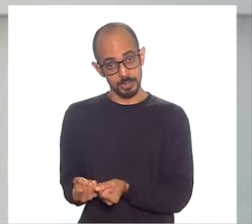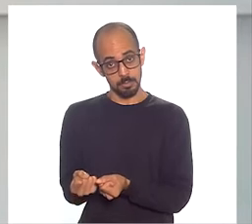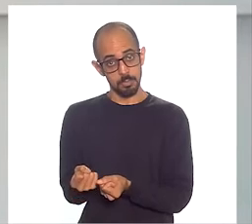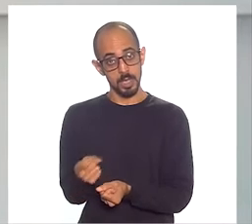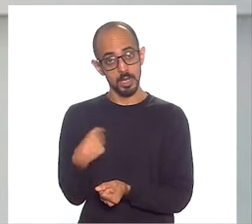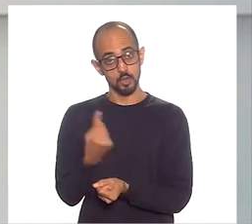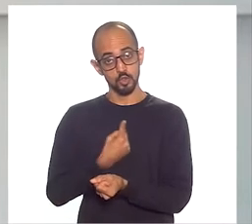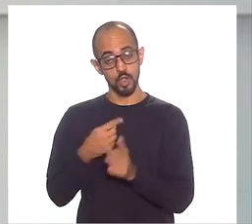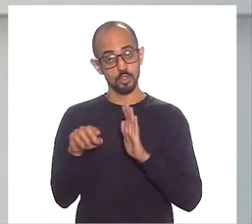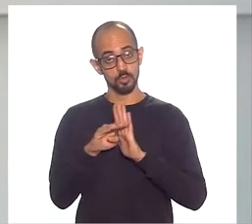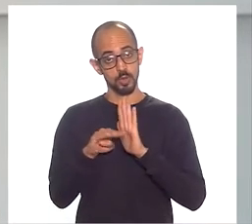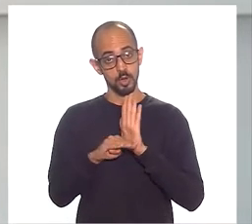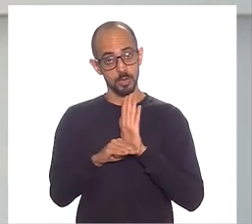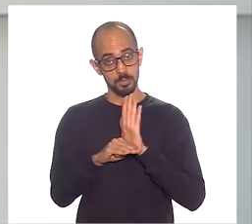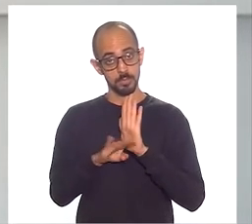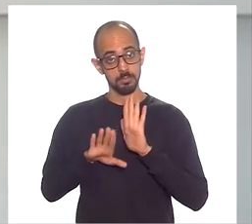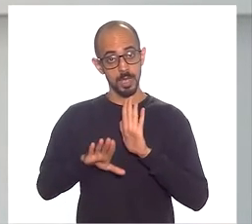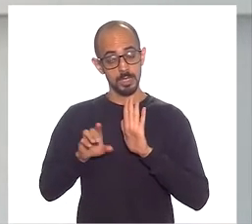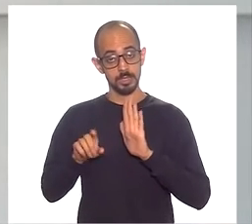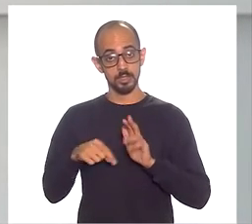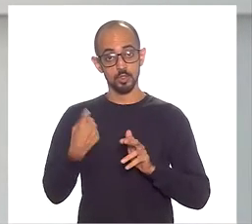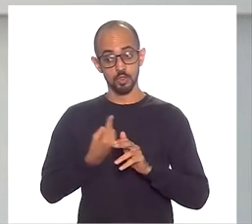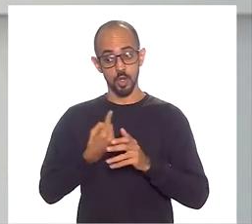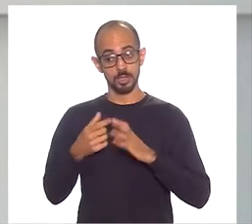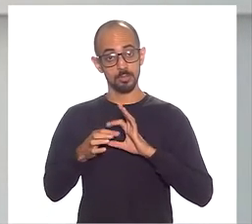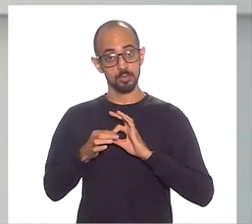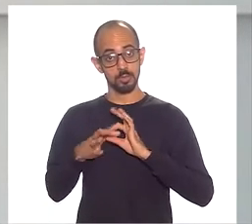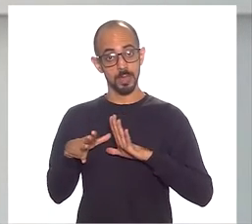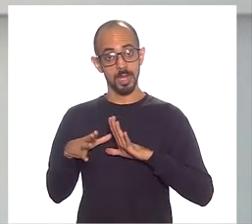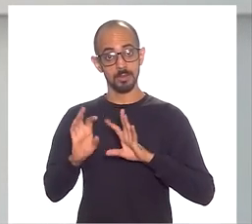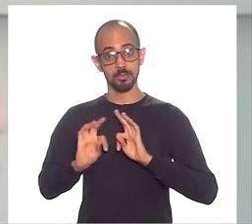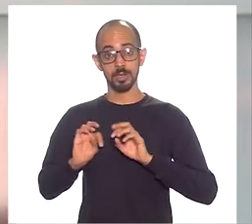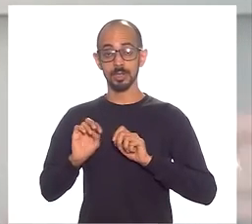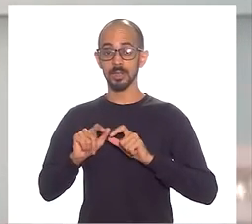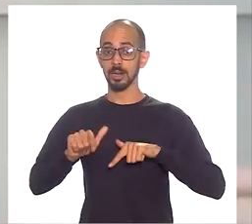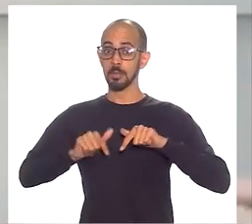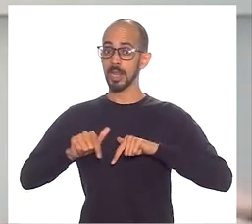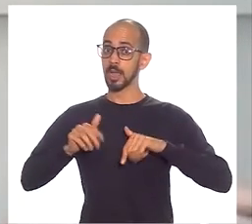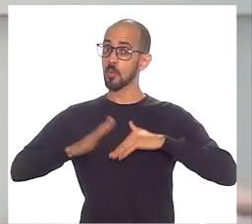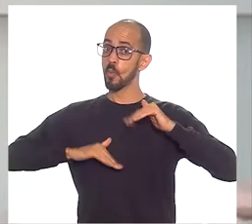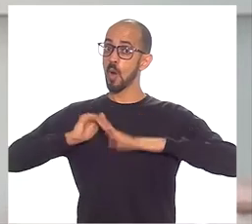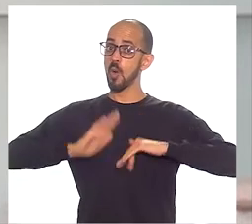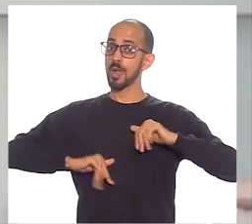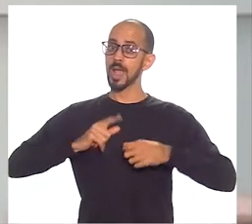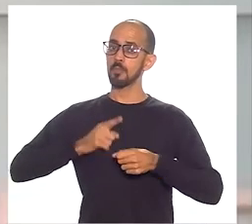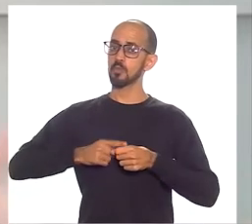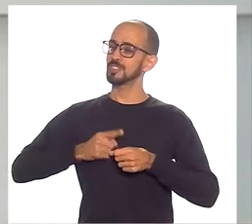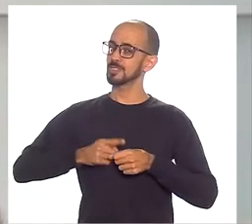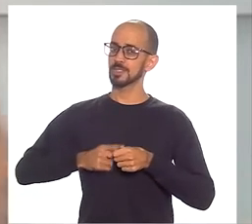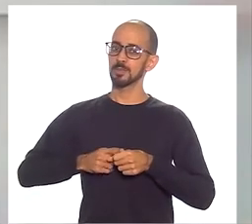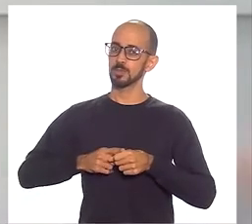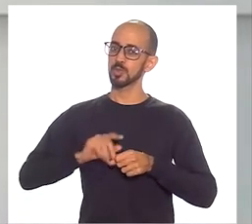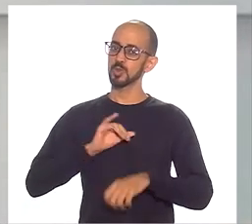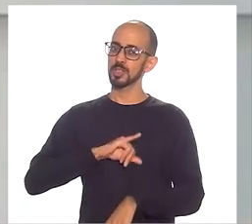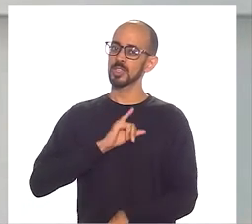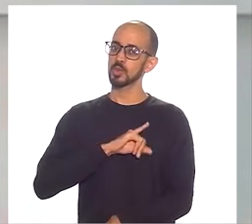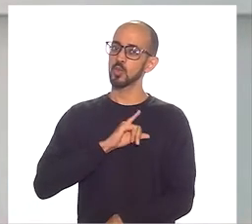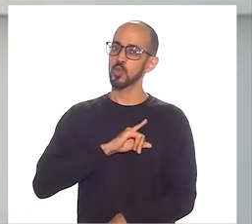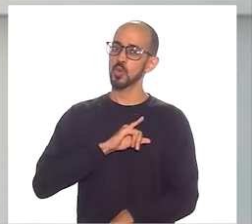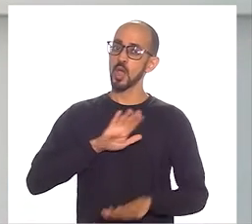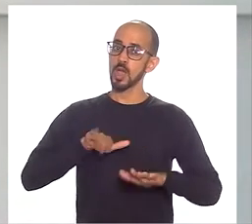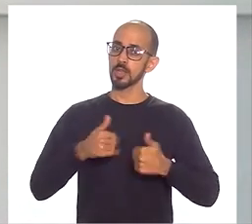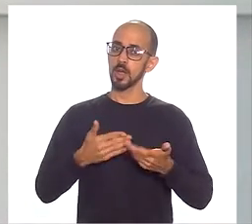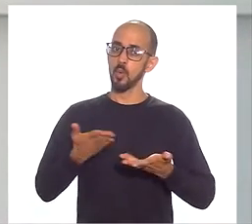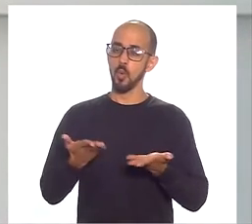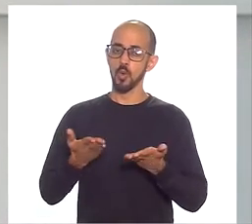efetivamente receberem os nossos programas. Só que a gente está chancelado para trabalhar em todos os municípios do Rio de Janeiro. A gente vai a qualquer lugar.